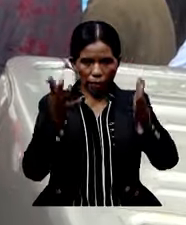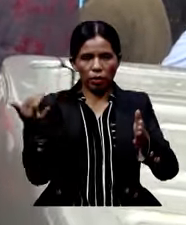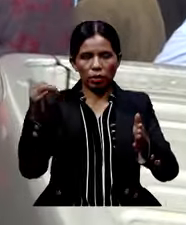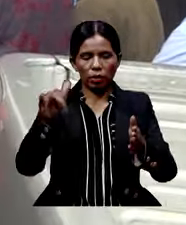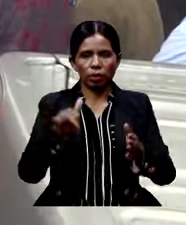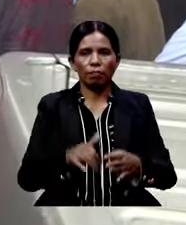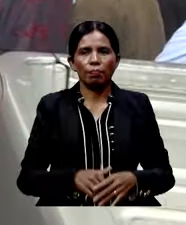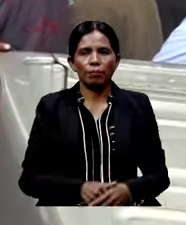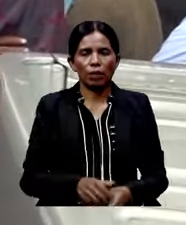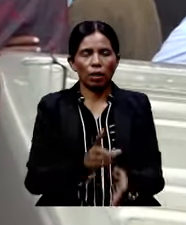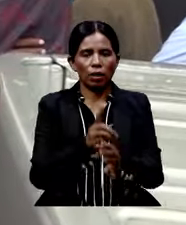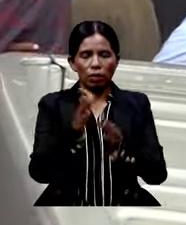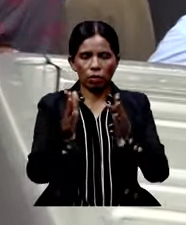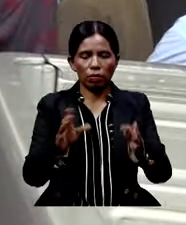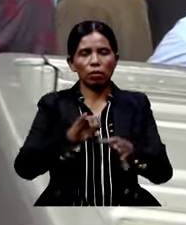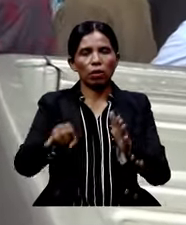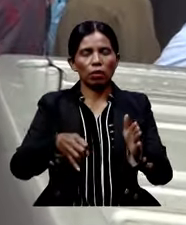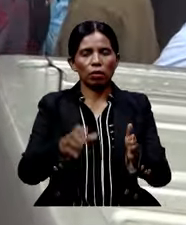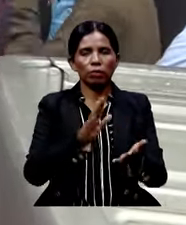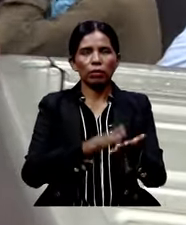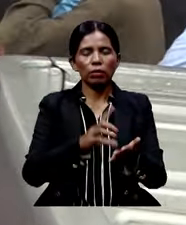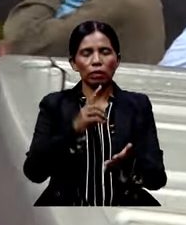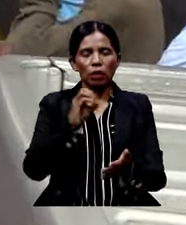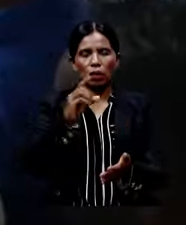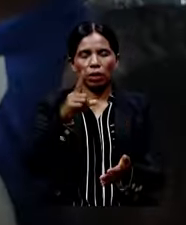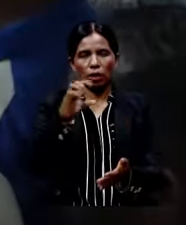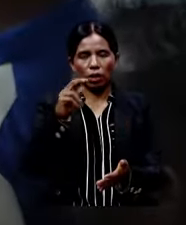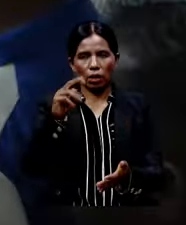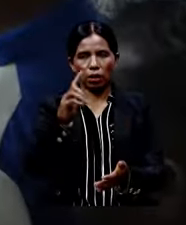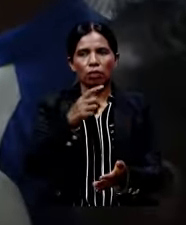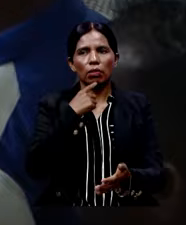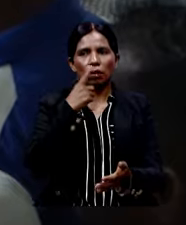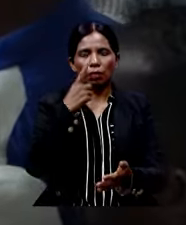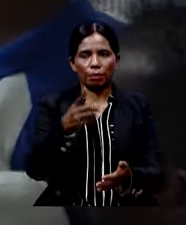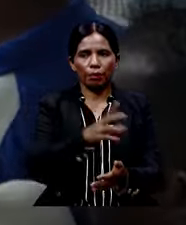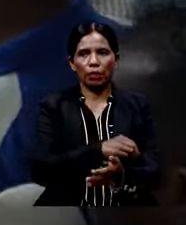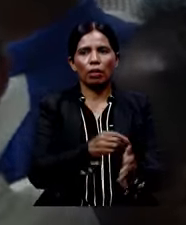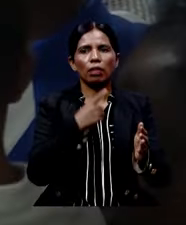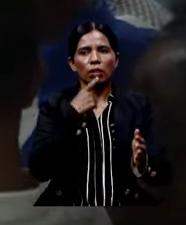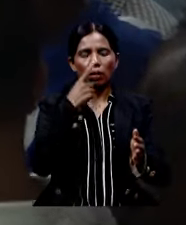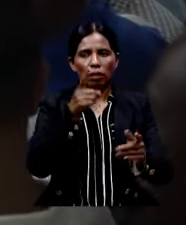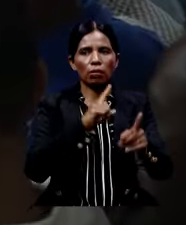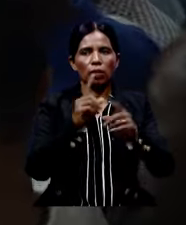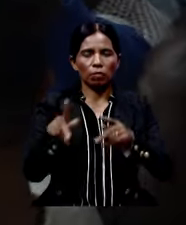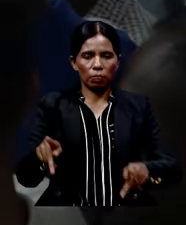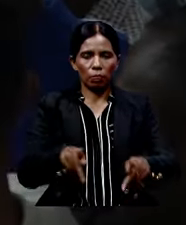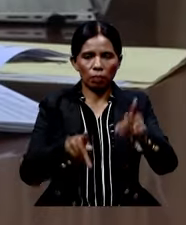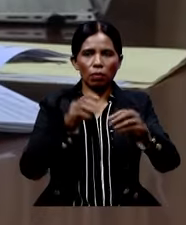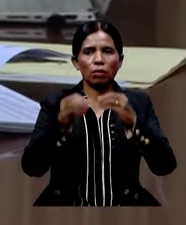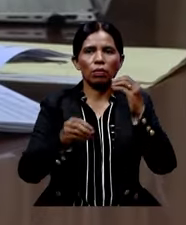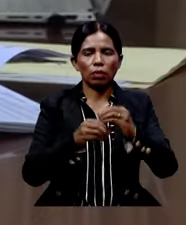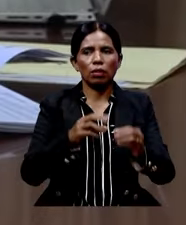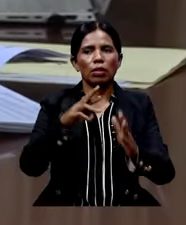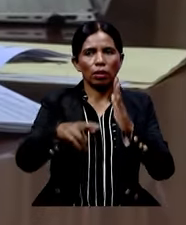parciais será. Diretor Geral Ensino Secundário de Olindo da Cruz e a conferência em prensa ne, apela no clarifica ba público katak